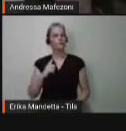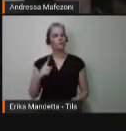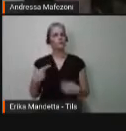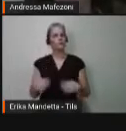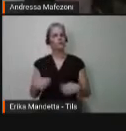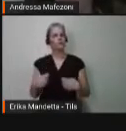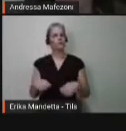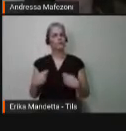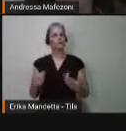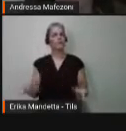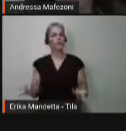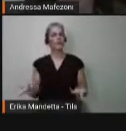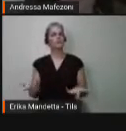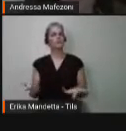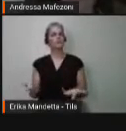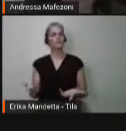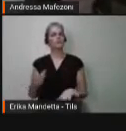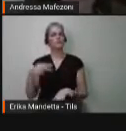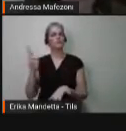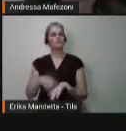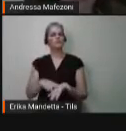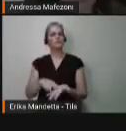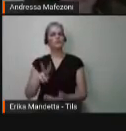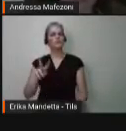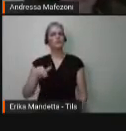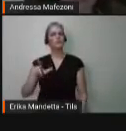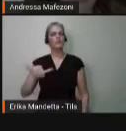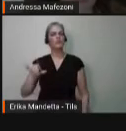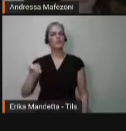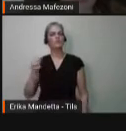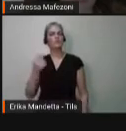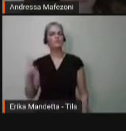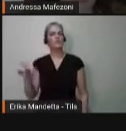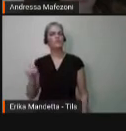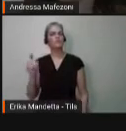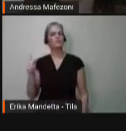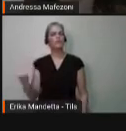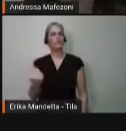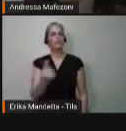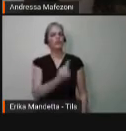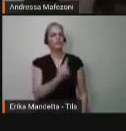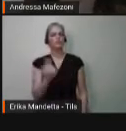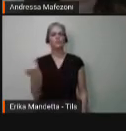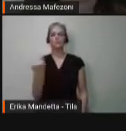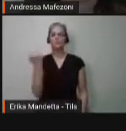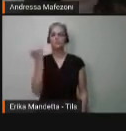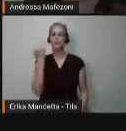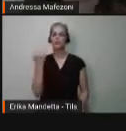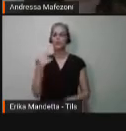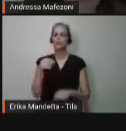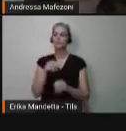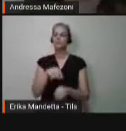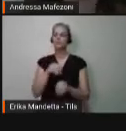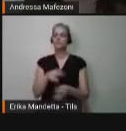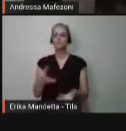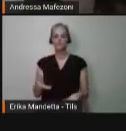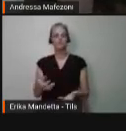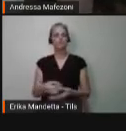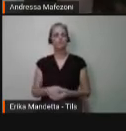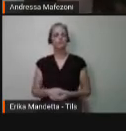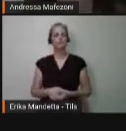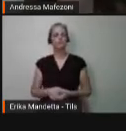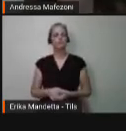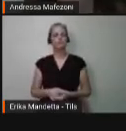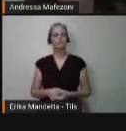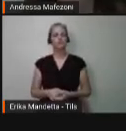na verdade, né? Onde todos se reconhecem como produtores atores de conhecimento válidos. E